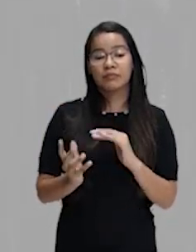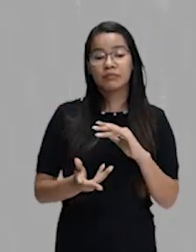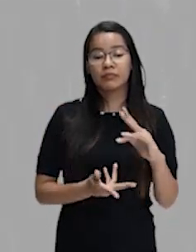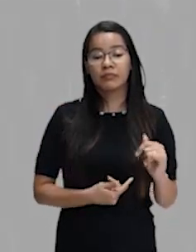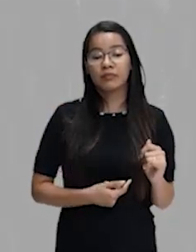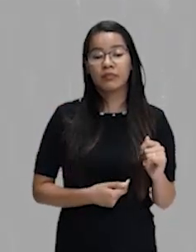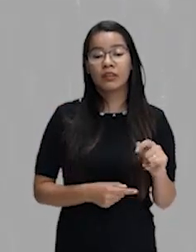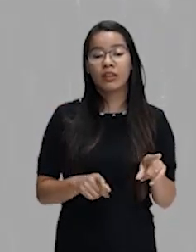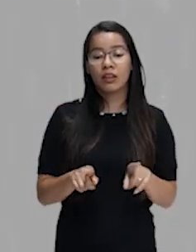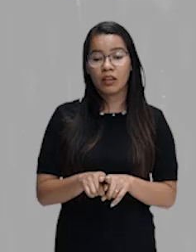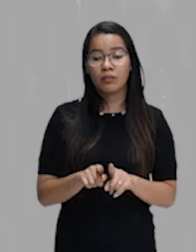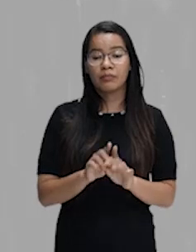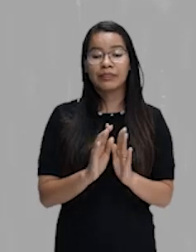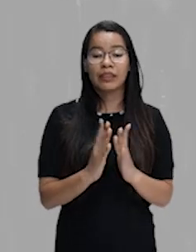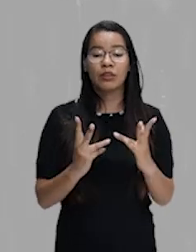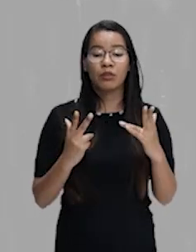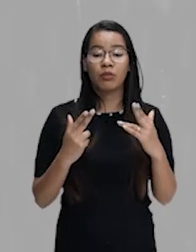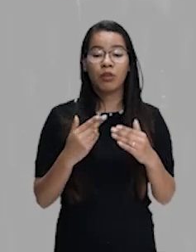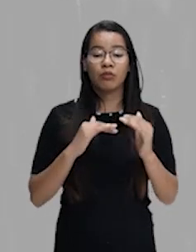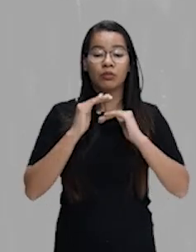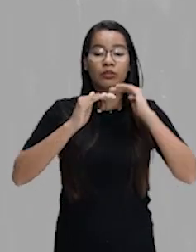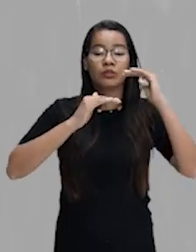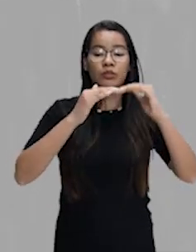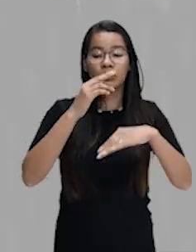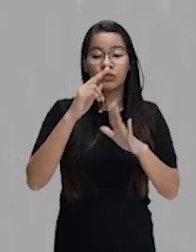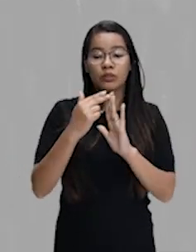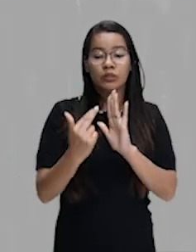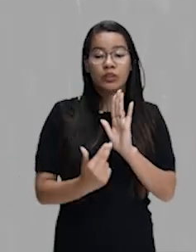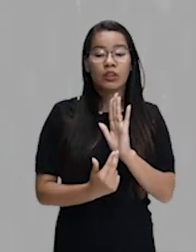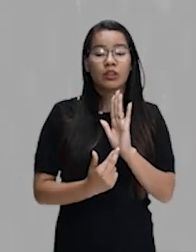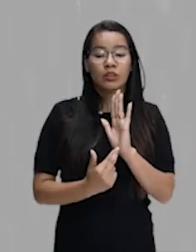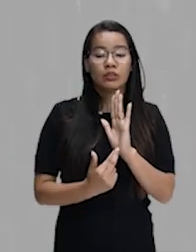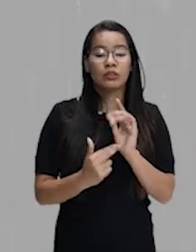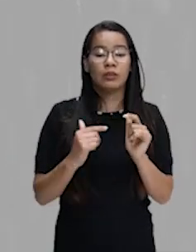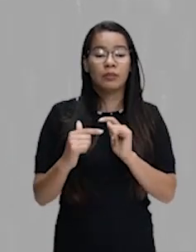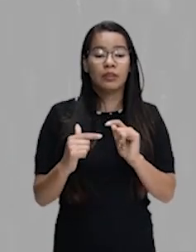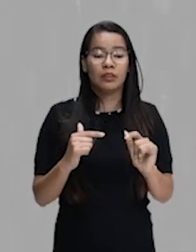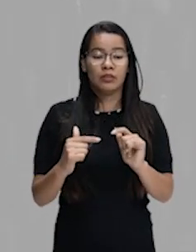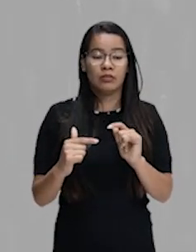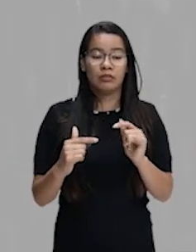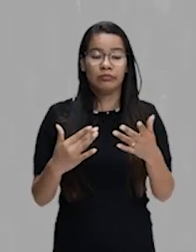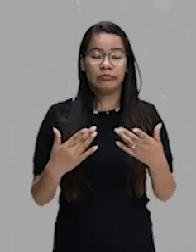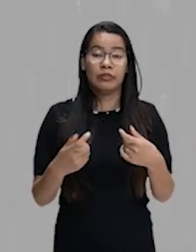evolução das normas trabalhistas de acordo com as necessidades atuais. Aí passa a existir esse conflito.